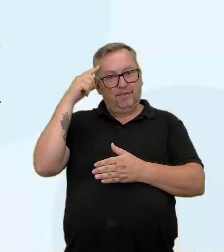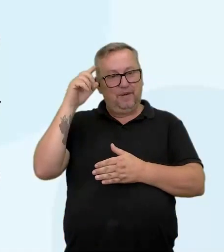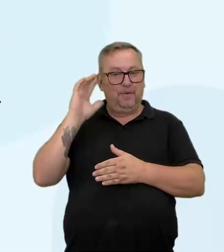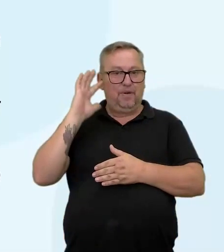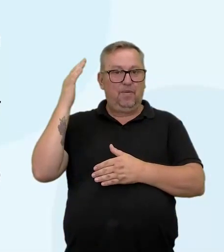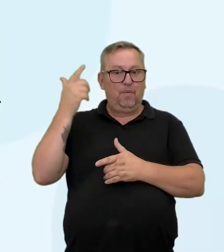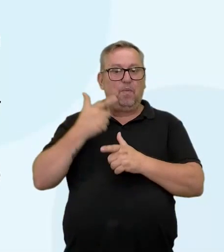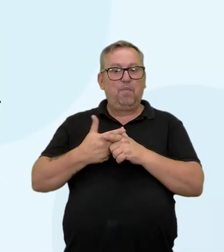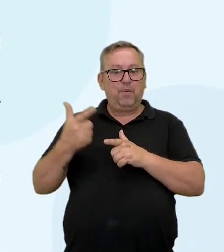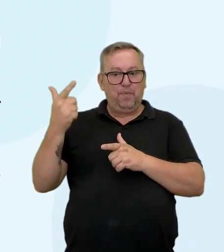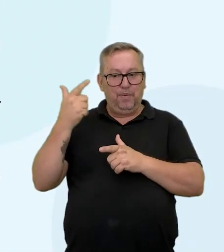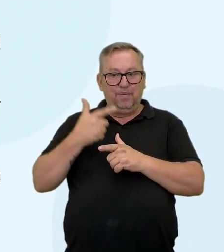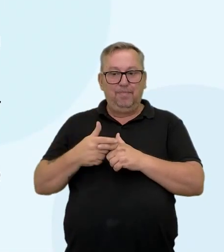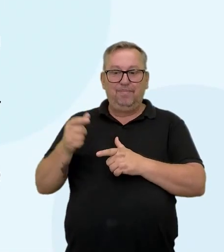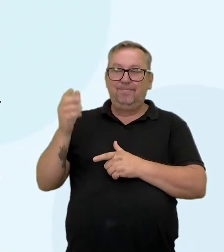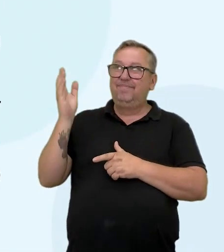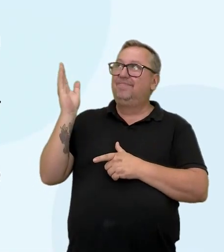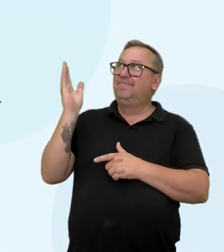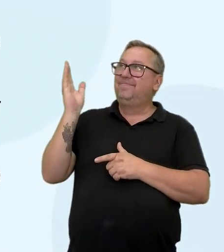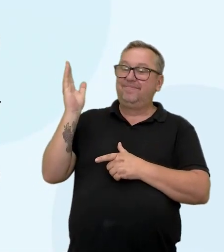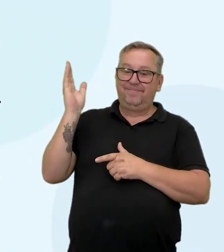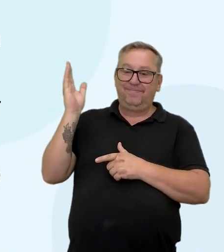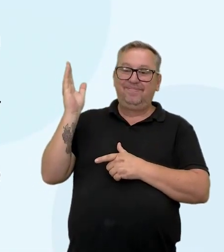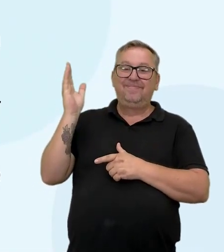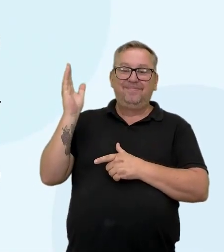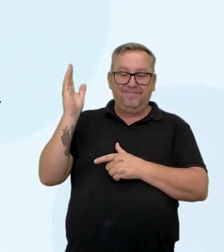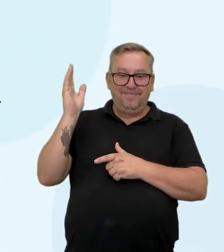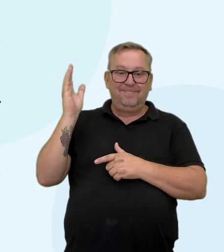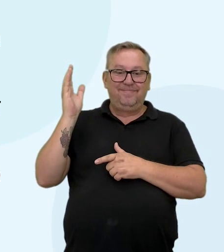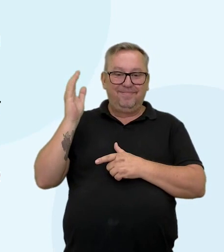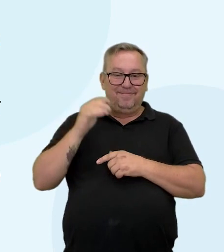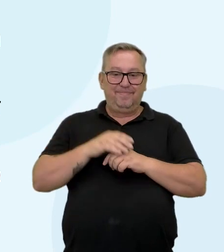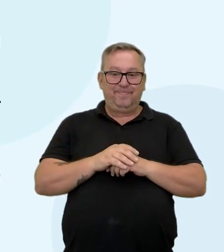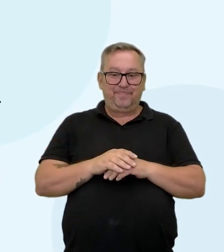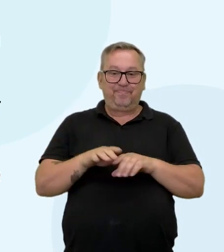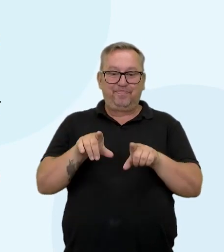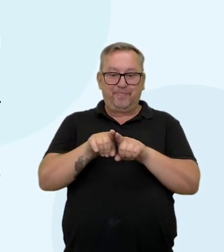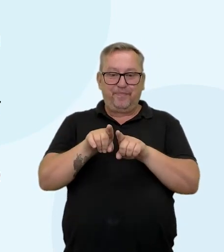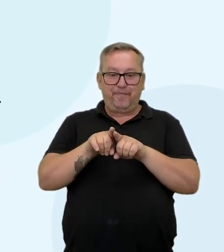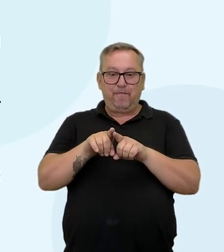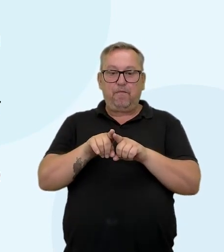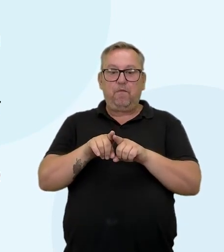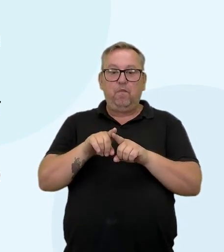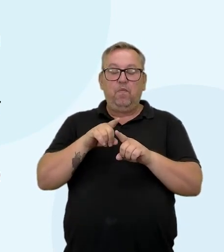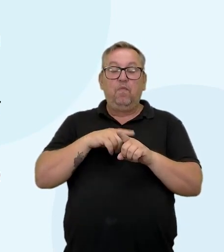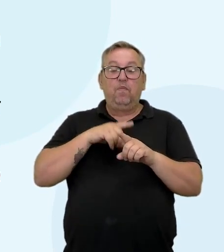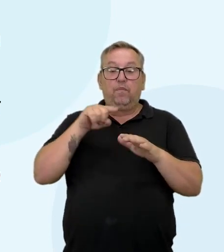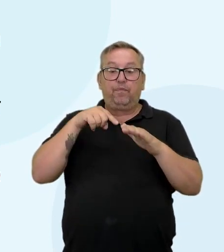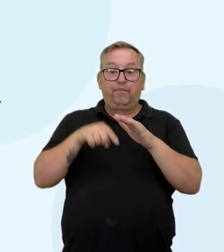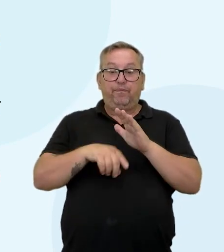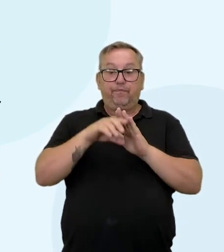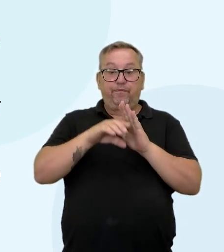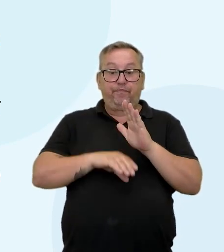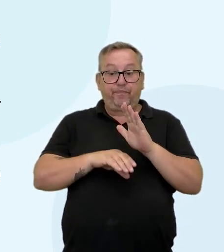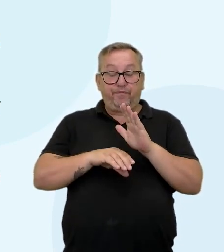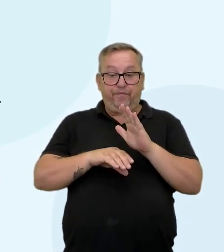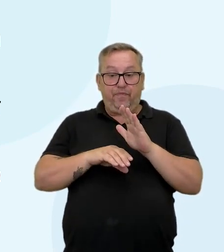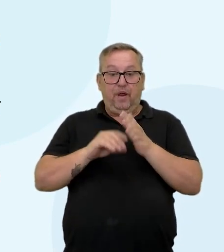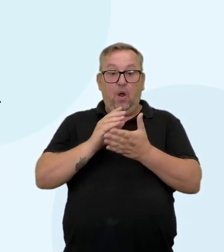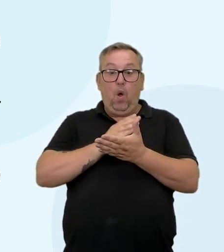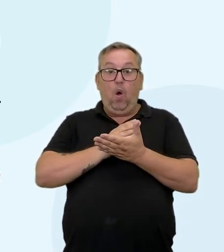situações e problemas. Temos aí na aula 2, a aula conduzida por mim. O aprofundamento curricular é o start, a hora